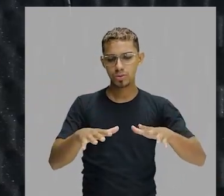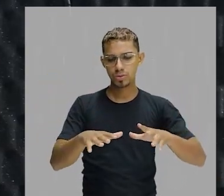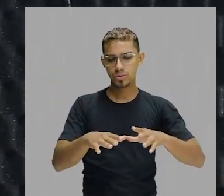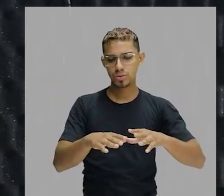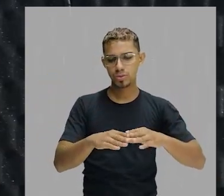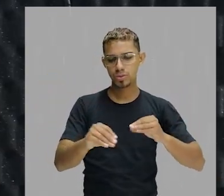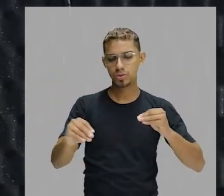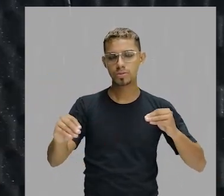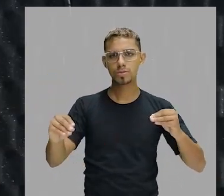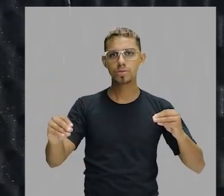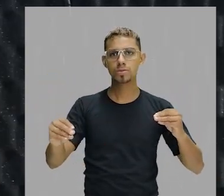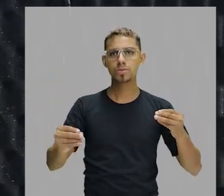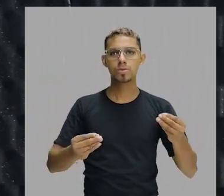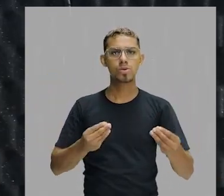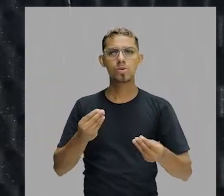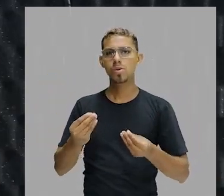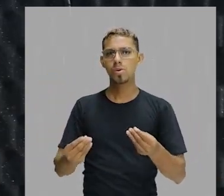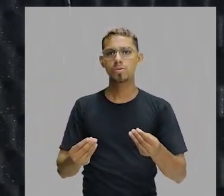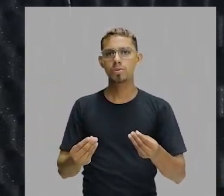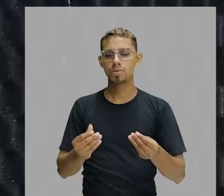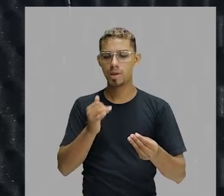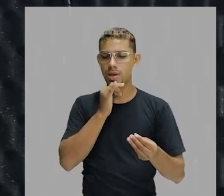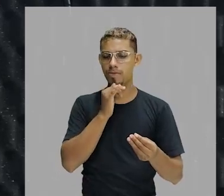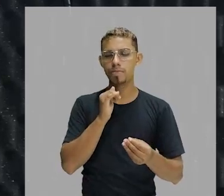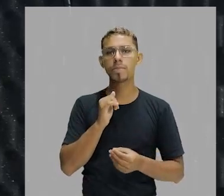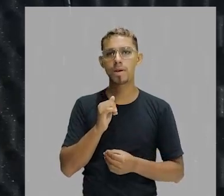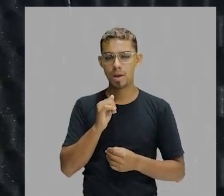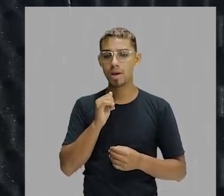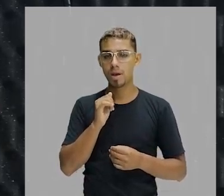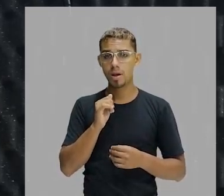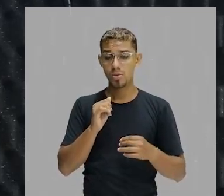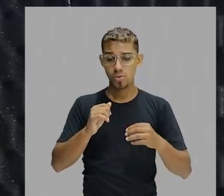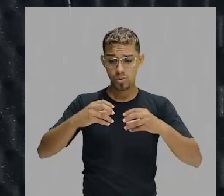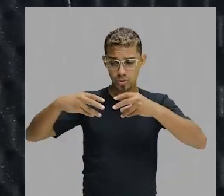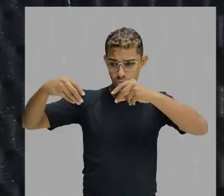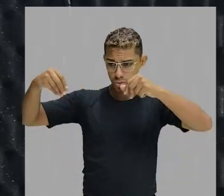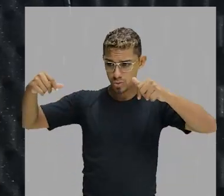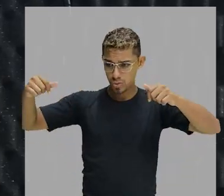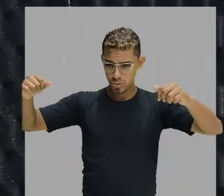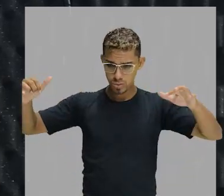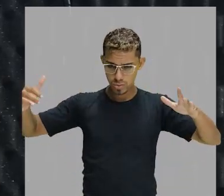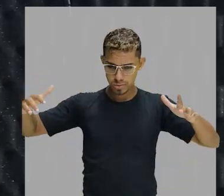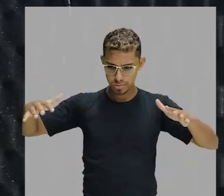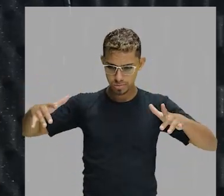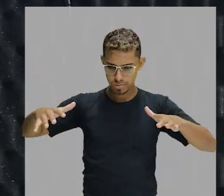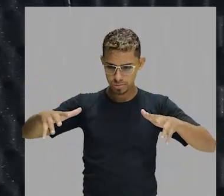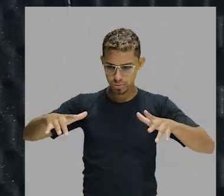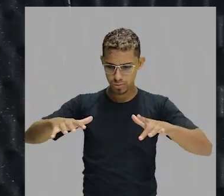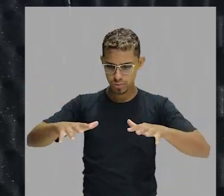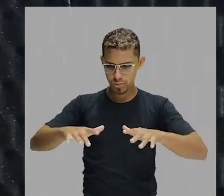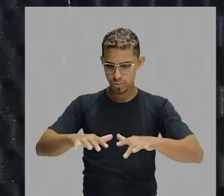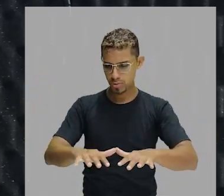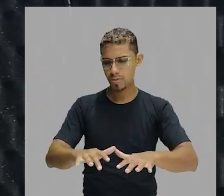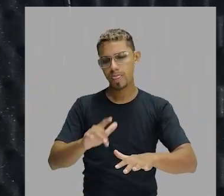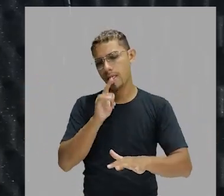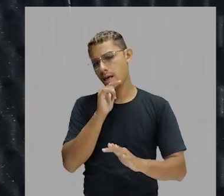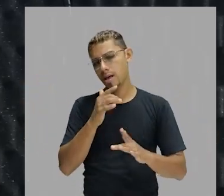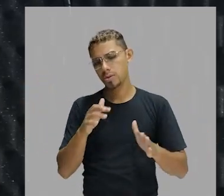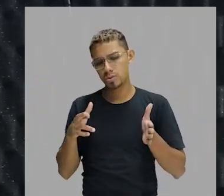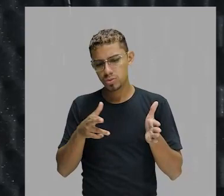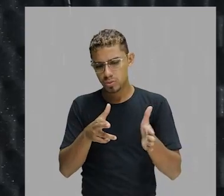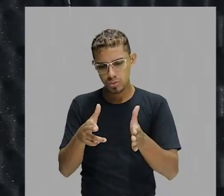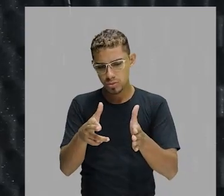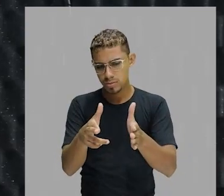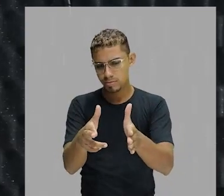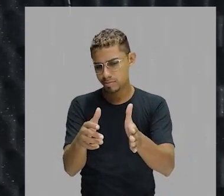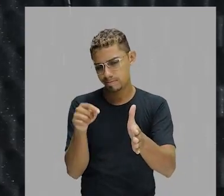é que um rio desaparece, ou um braço de rio, professor? Quando esses sedimentos interrompem o fluxo de água, galera, tá? Isso pode acontecer. Então, o